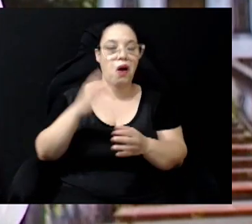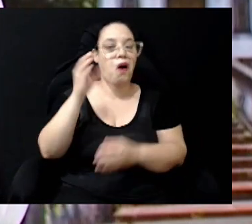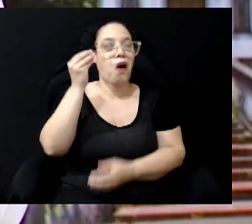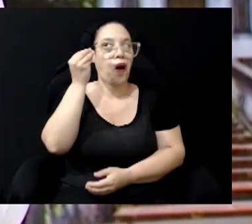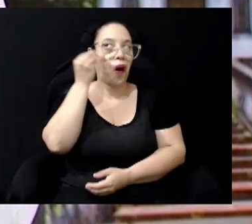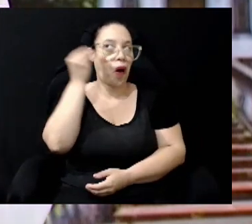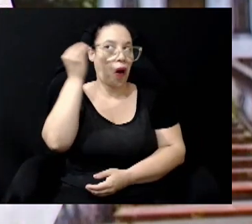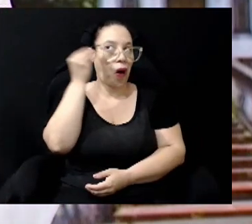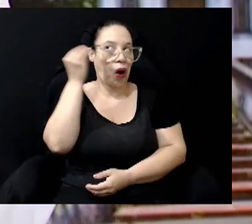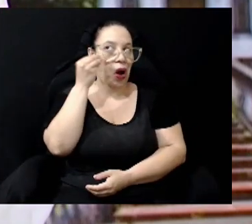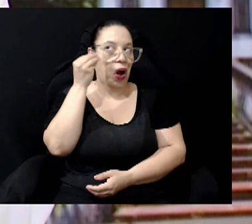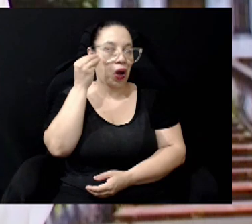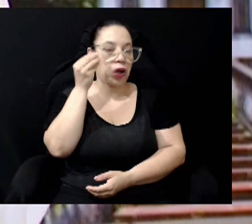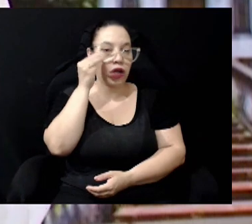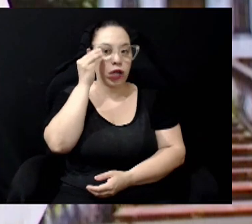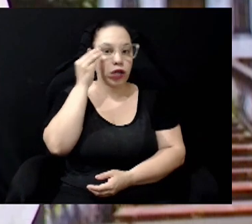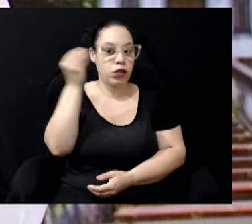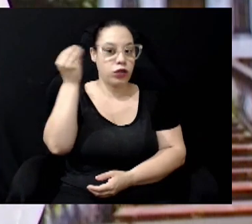são chefes